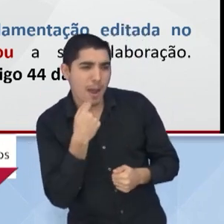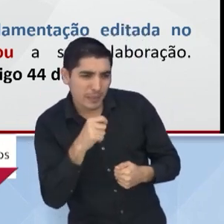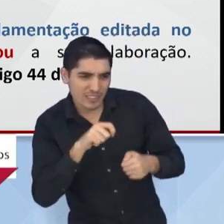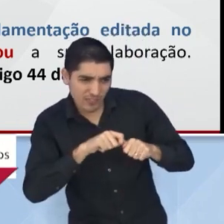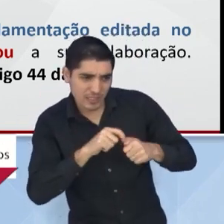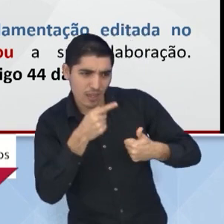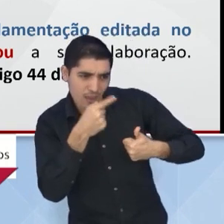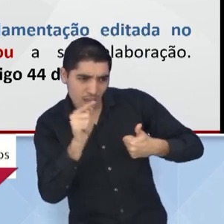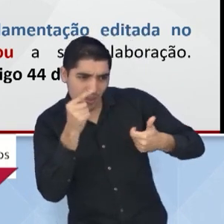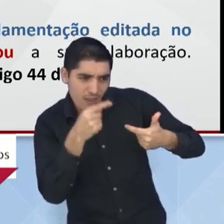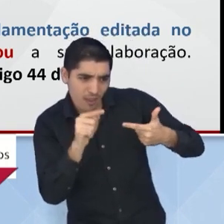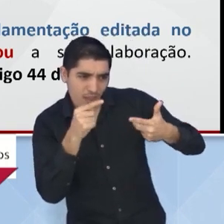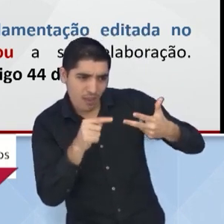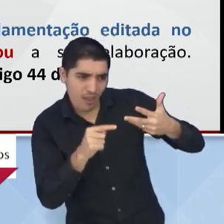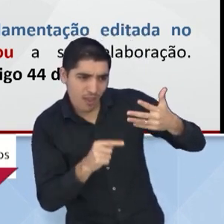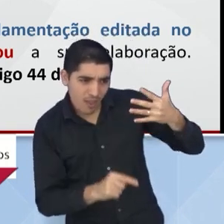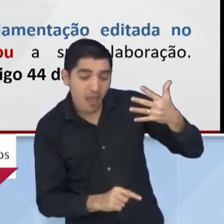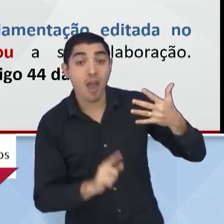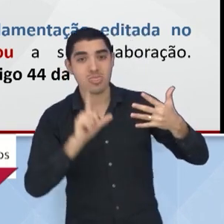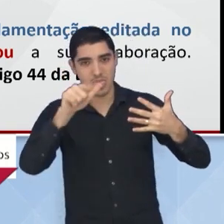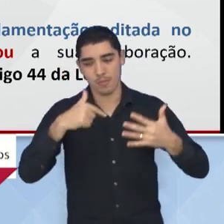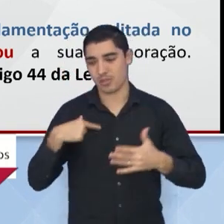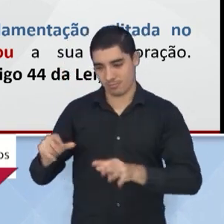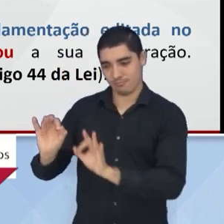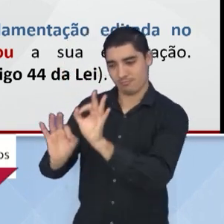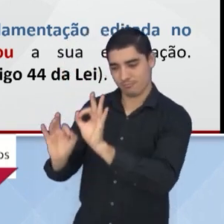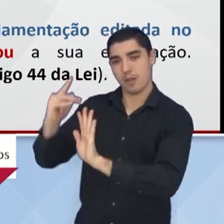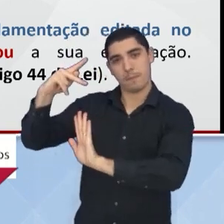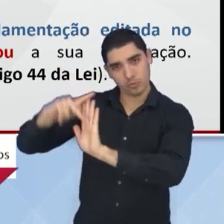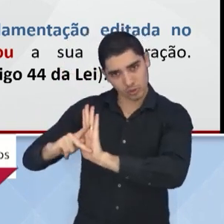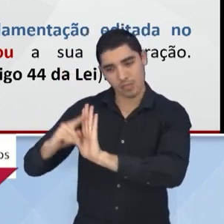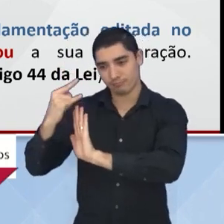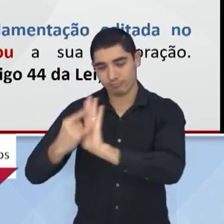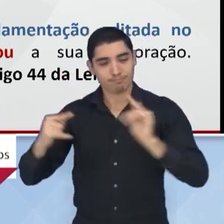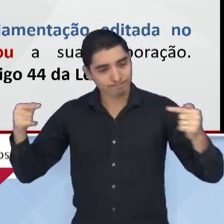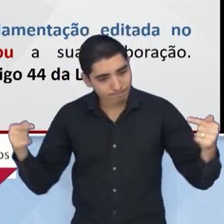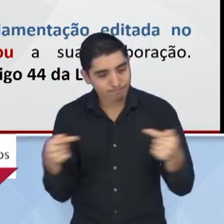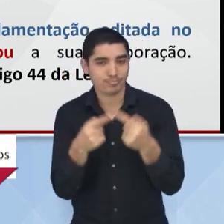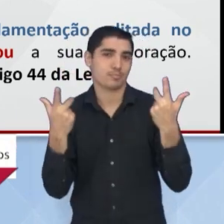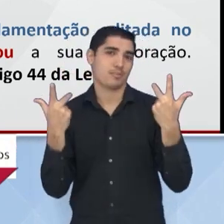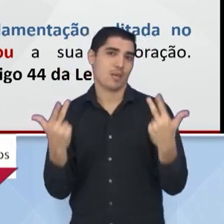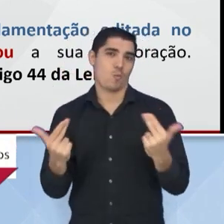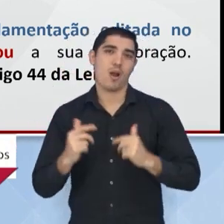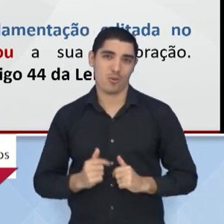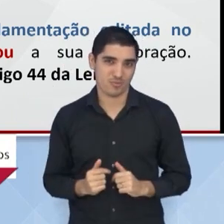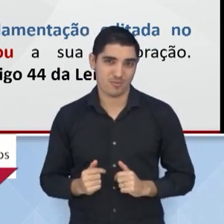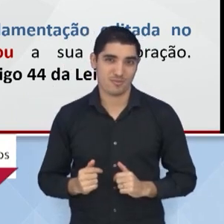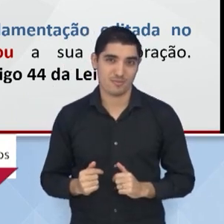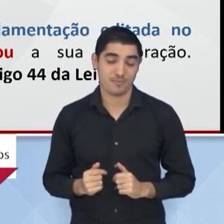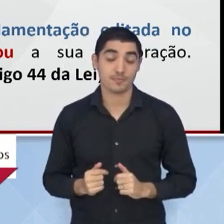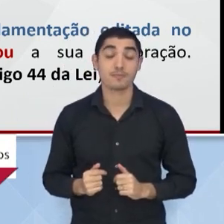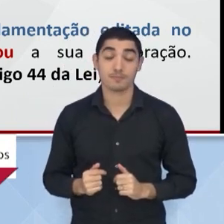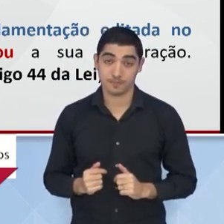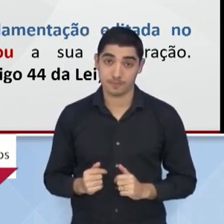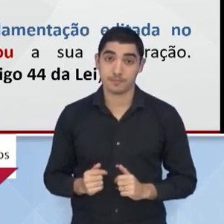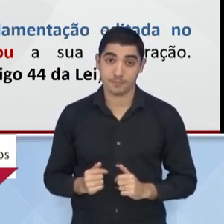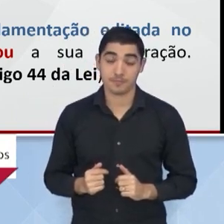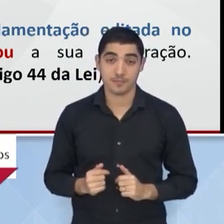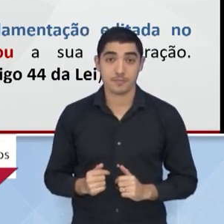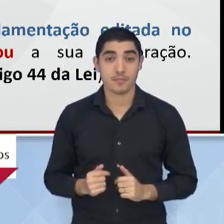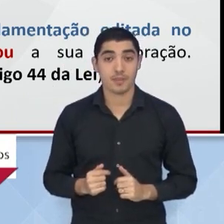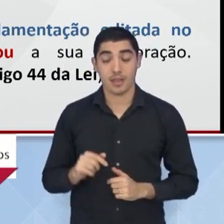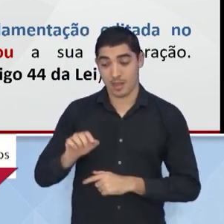projeto executivo ou do termo de referência dependendo do caso do tipo de da contratação eh